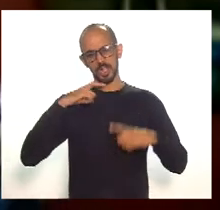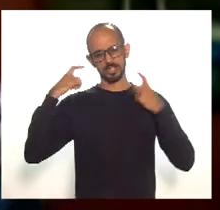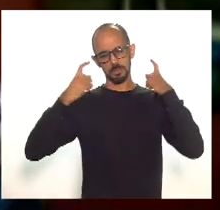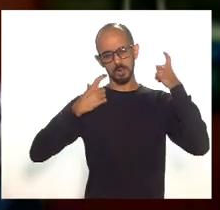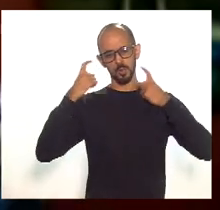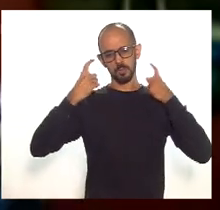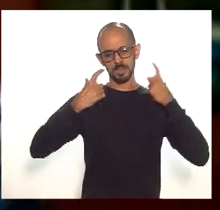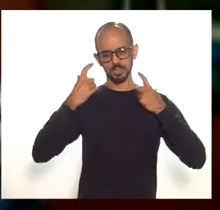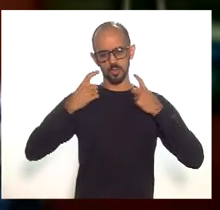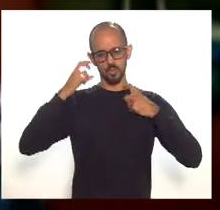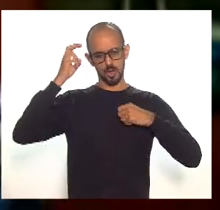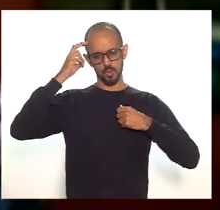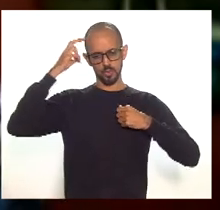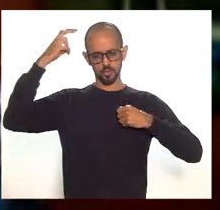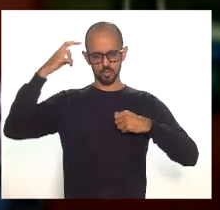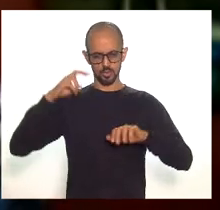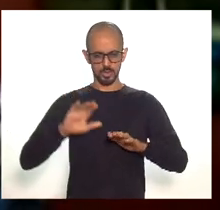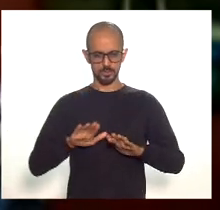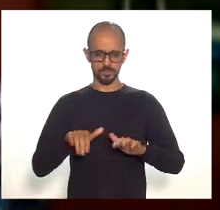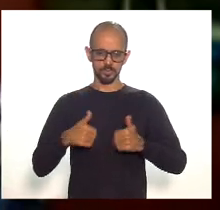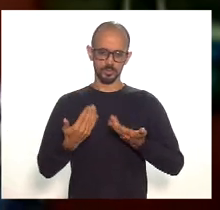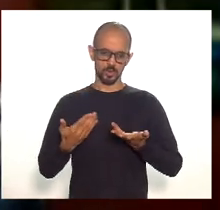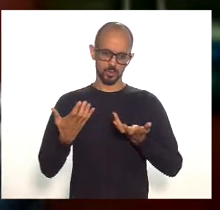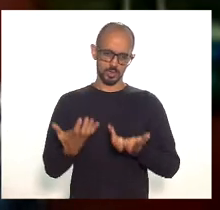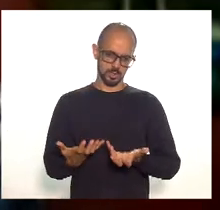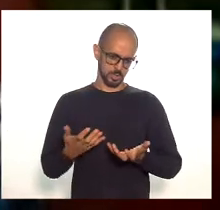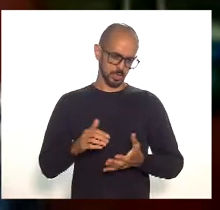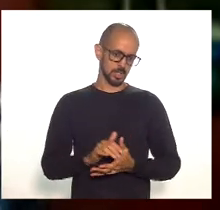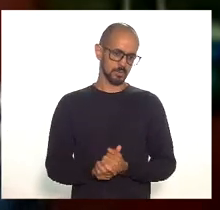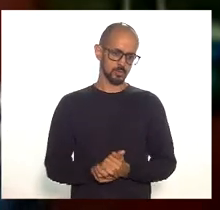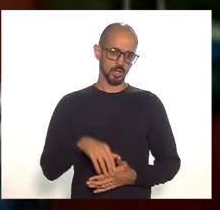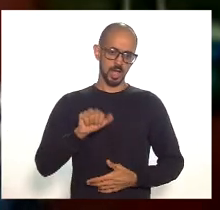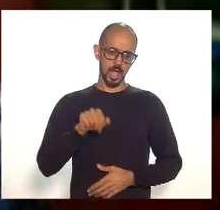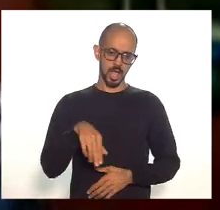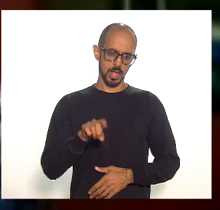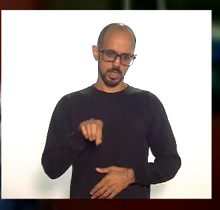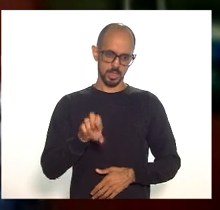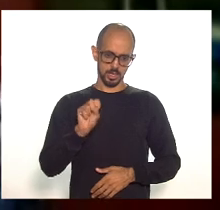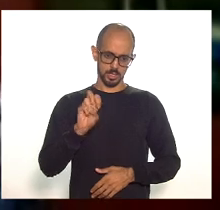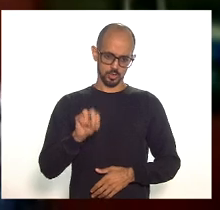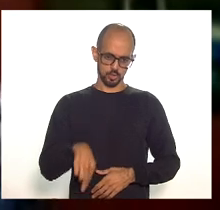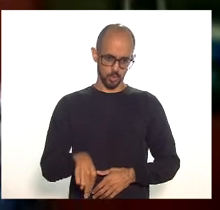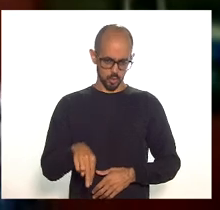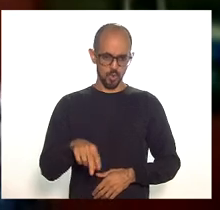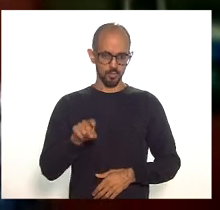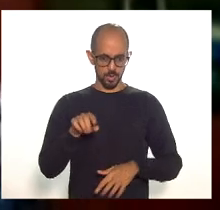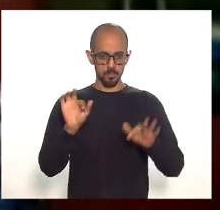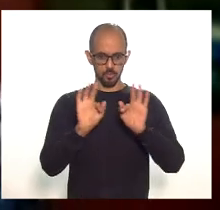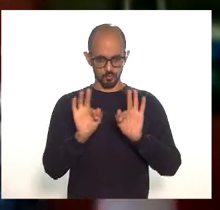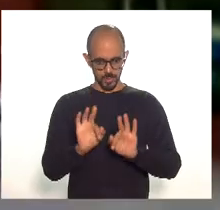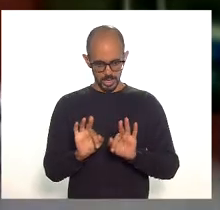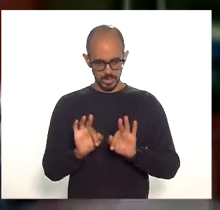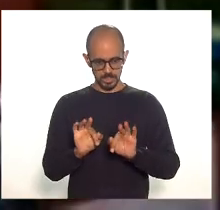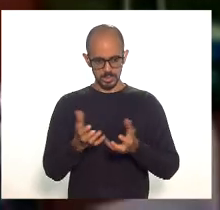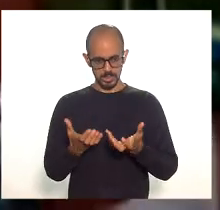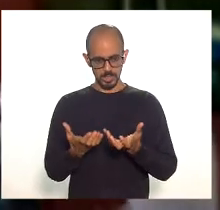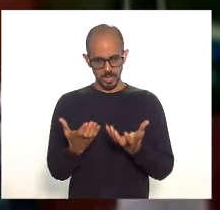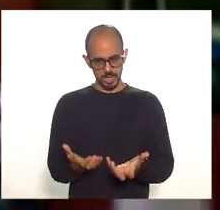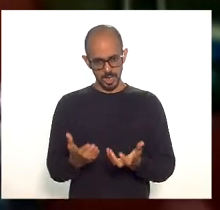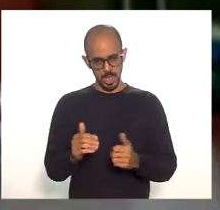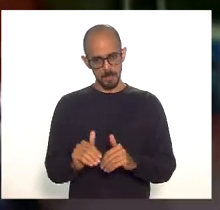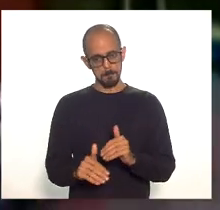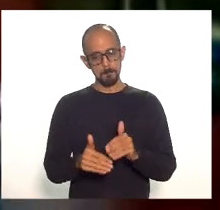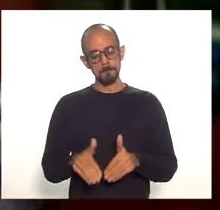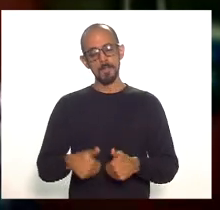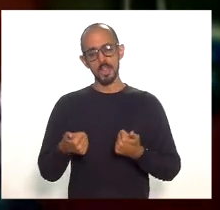cultura, então queremos. O deputado Anderson Moraes foi realmente feliz em querer aumentar o patamar.